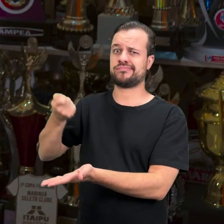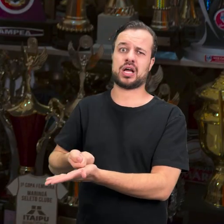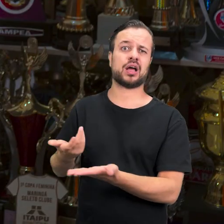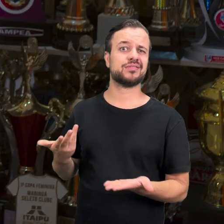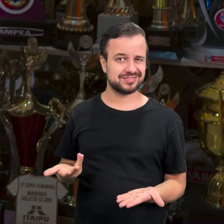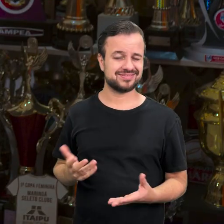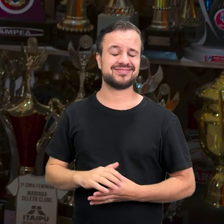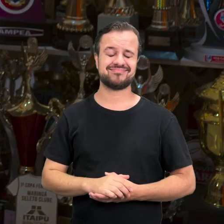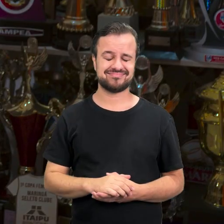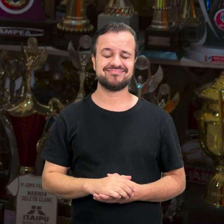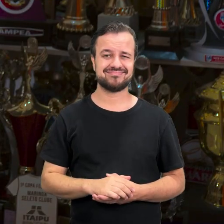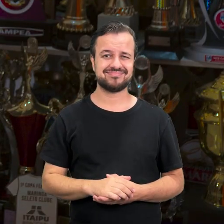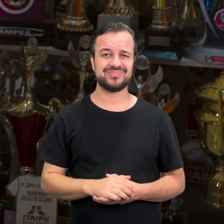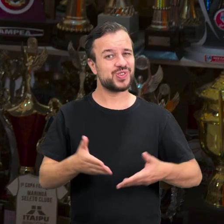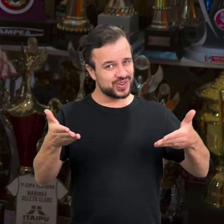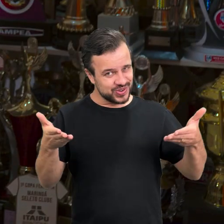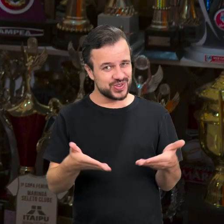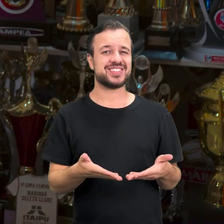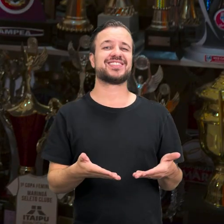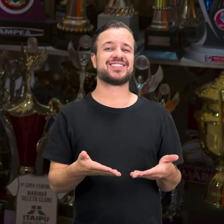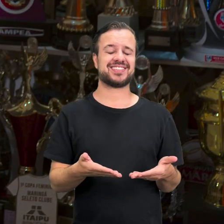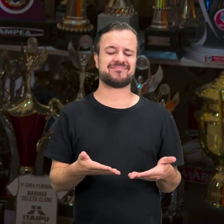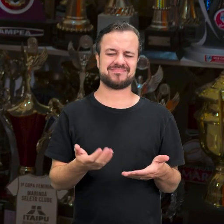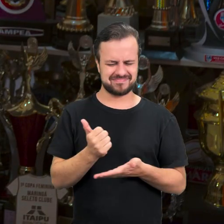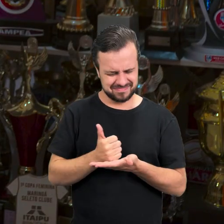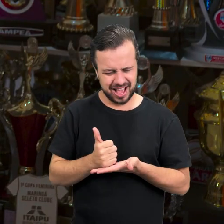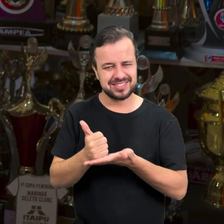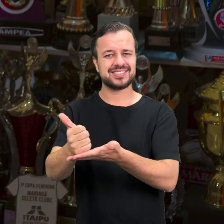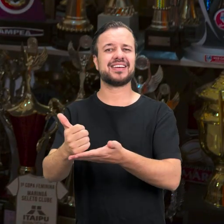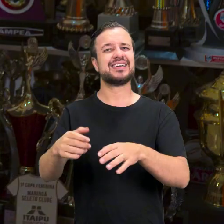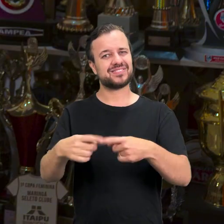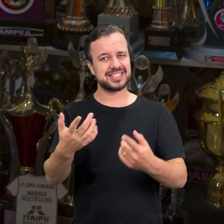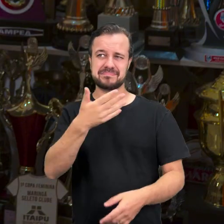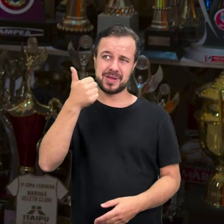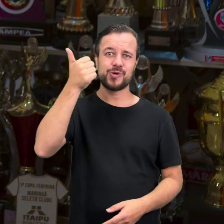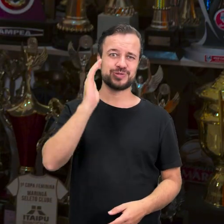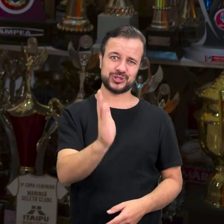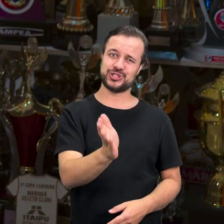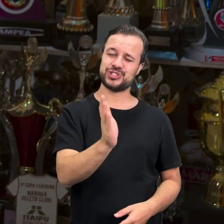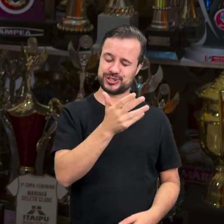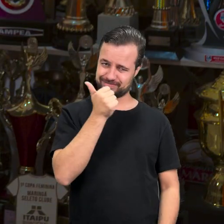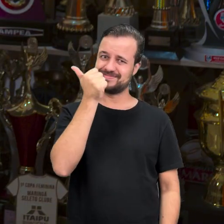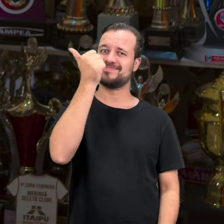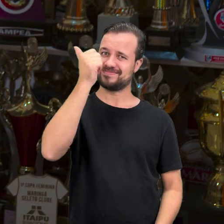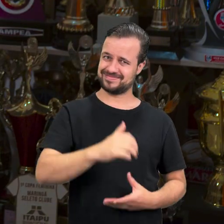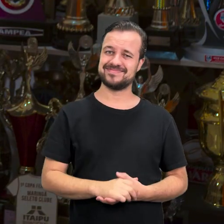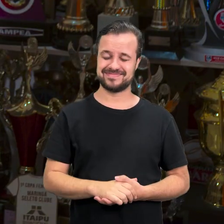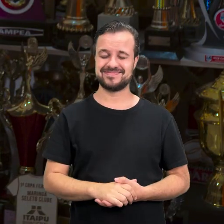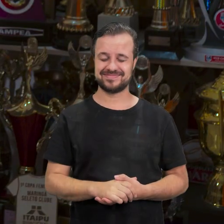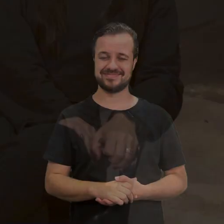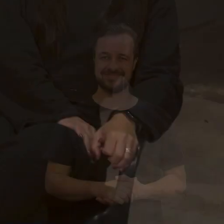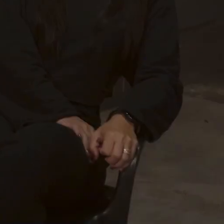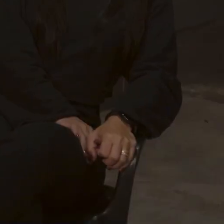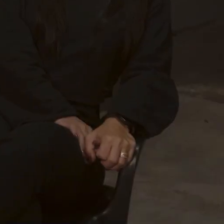uniforme. Então, hoje é a condição mínima, mas ainda, né, já melhorou